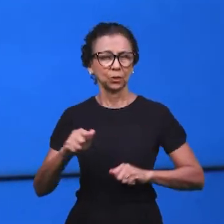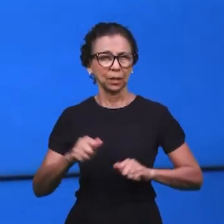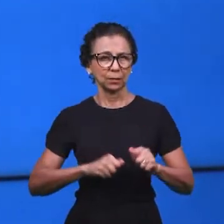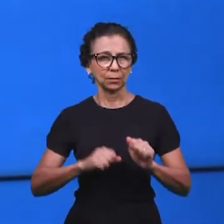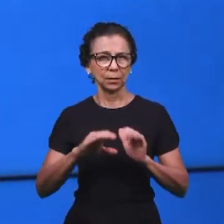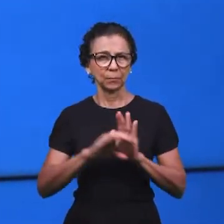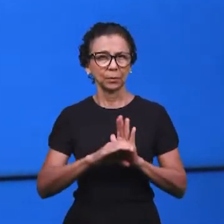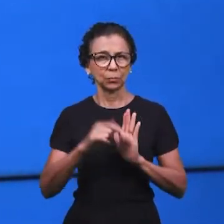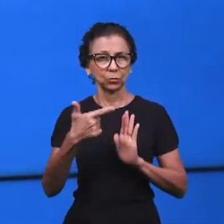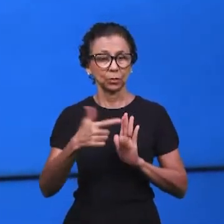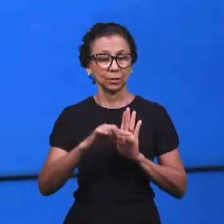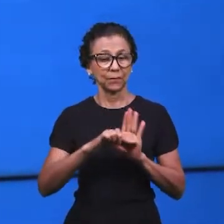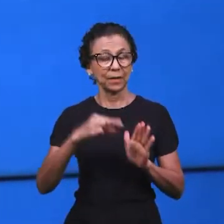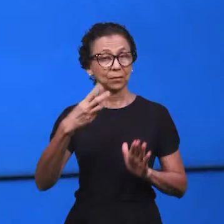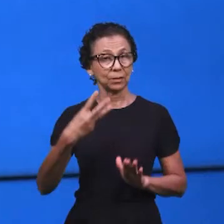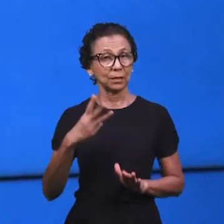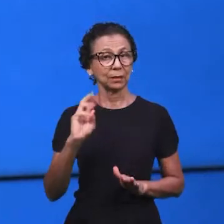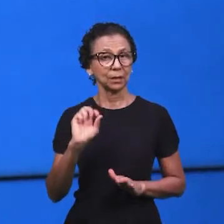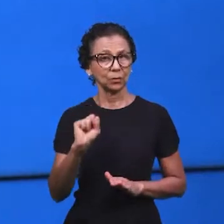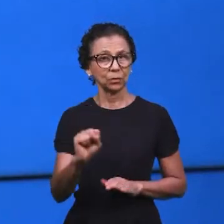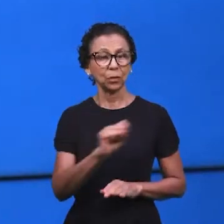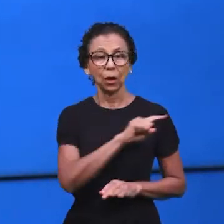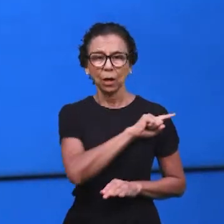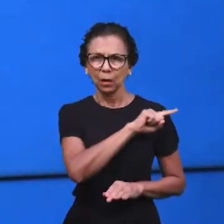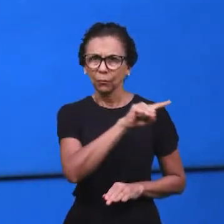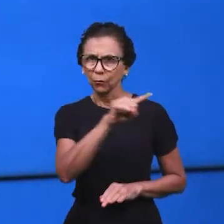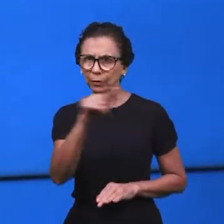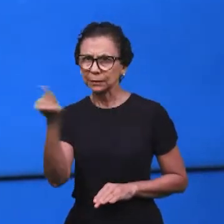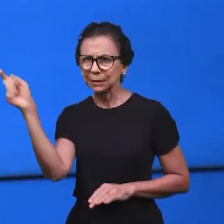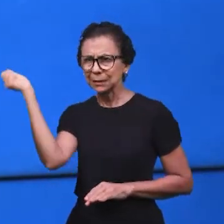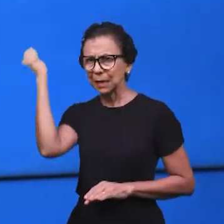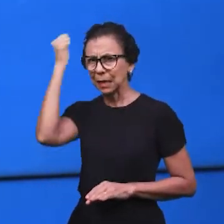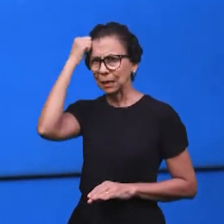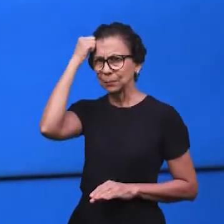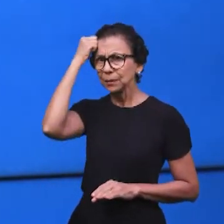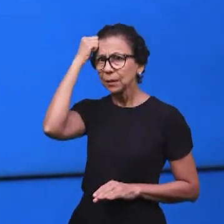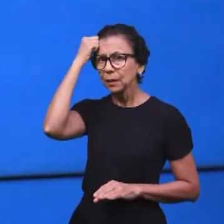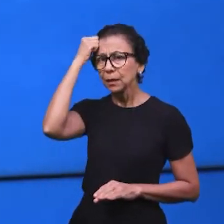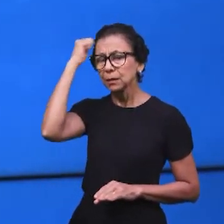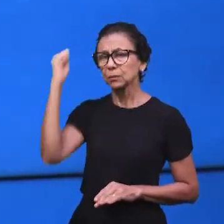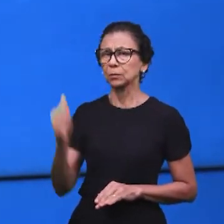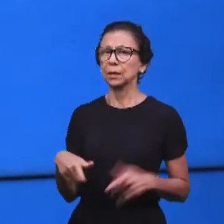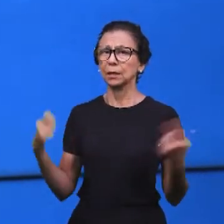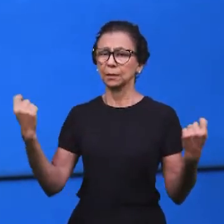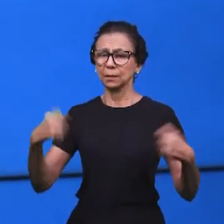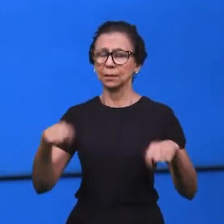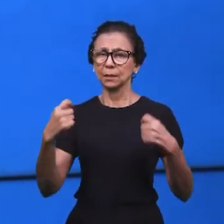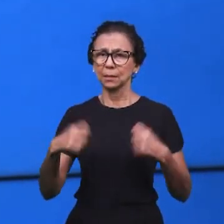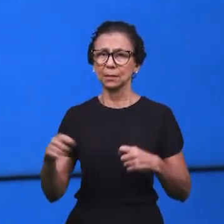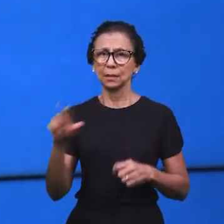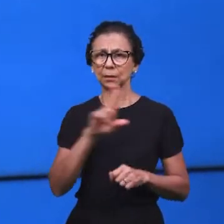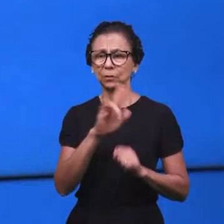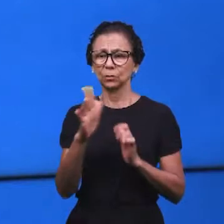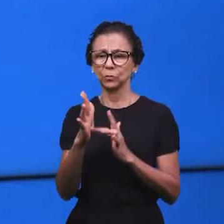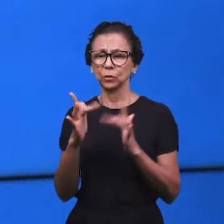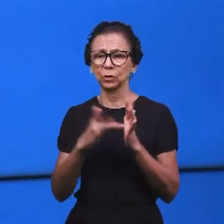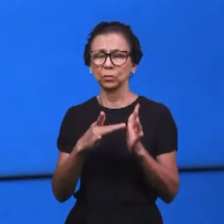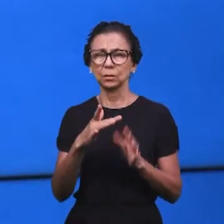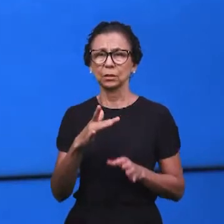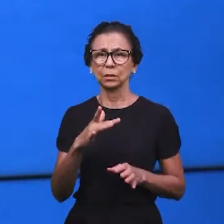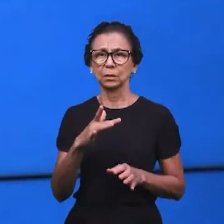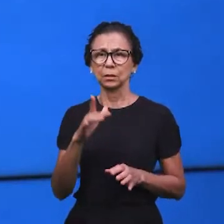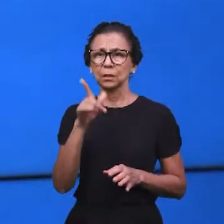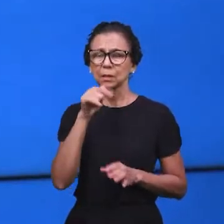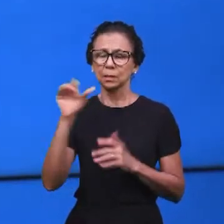verso 38. Arrependei-vos, e que cada um de vós seja batizado em nome de Jesus Cristo para perdão dos pecados